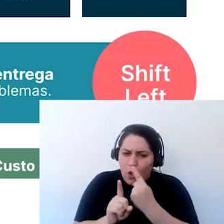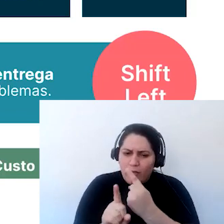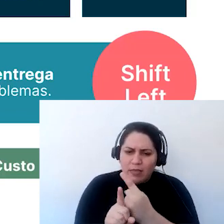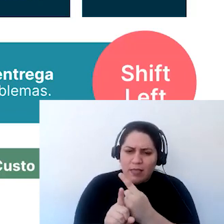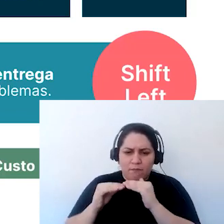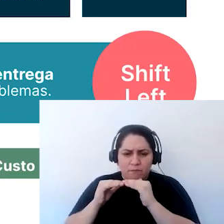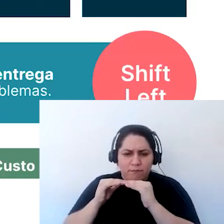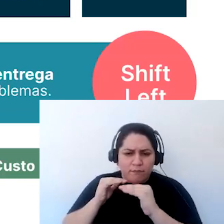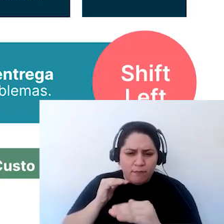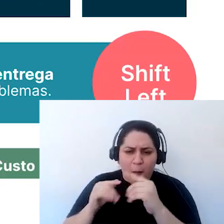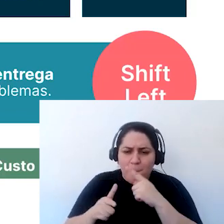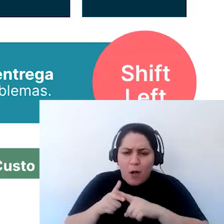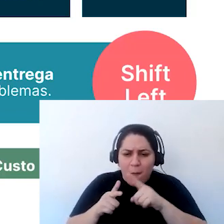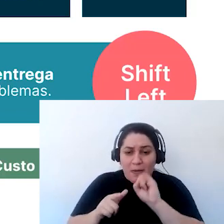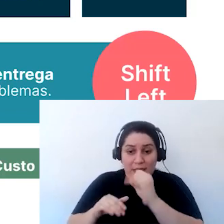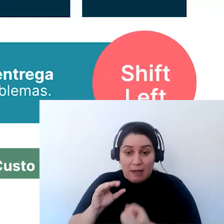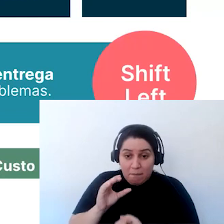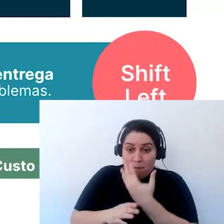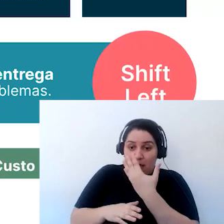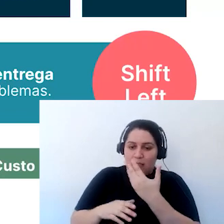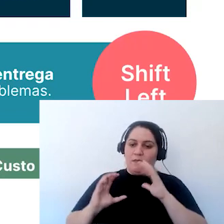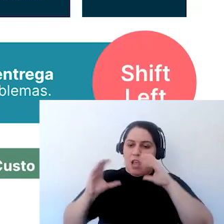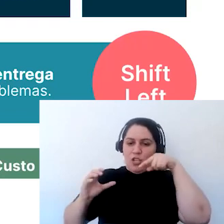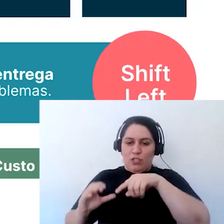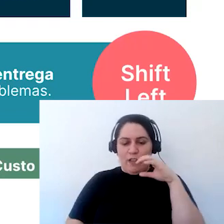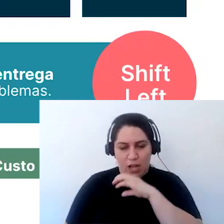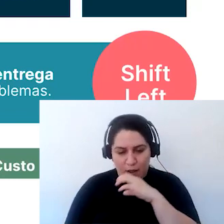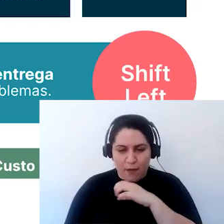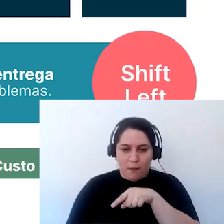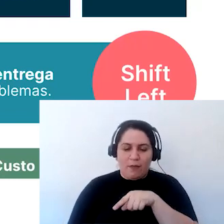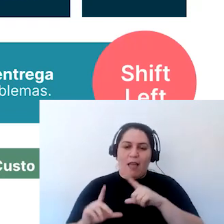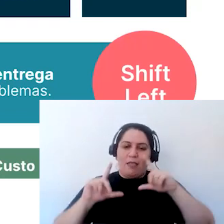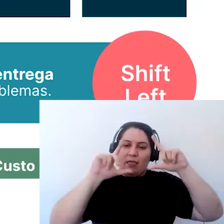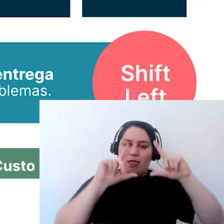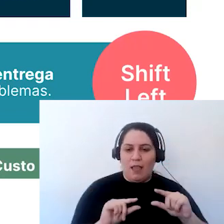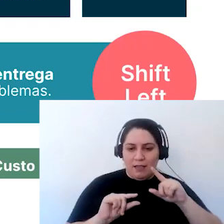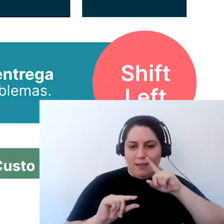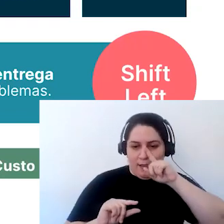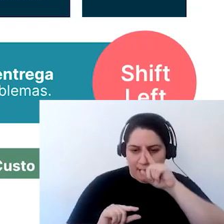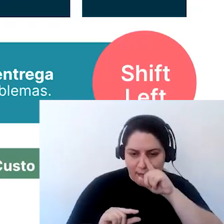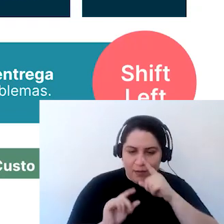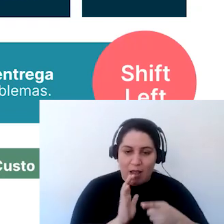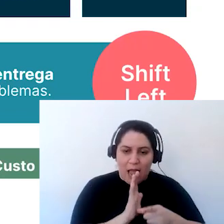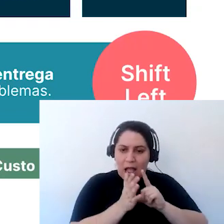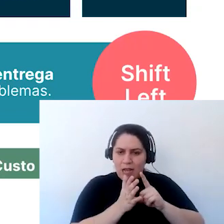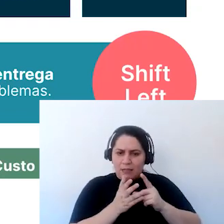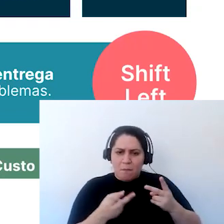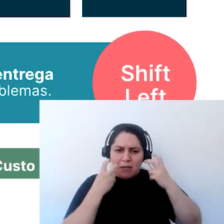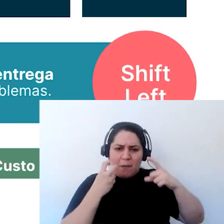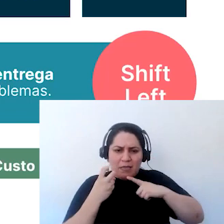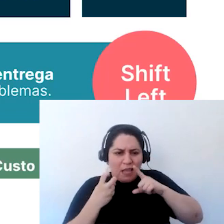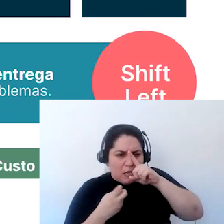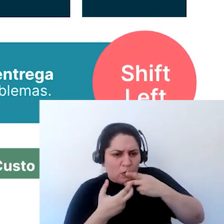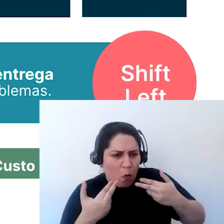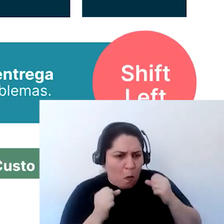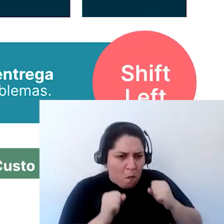todo o processo de desenvolvimento do produto, impactando diretamente na redução de riscos, com a antecipação das ameaças, na redução